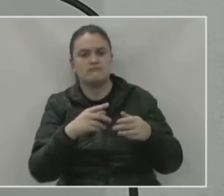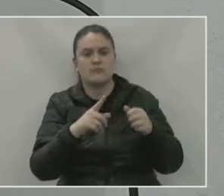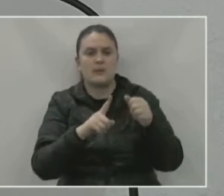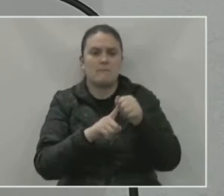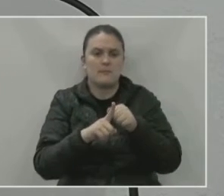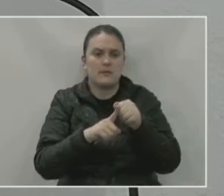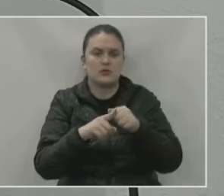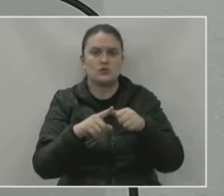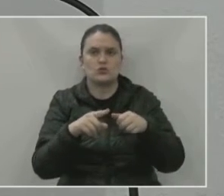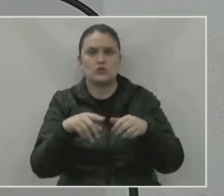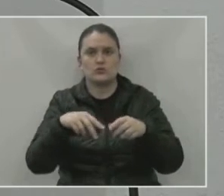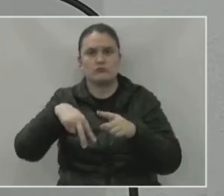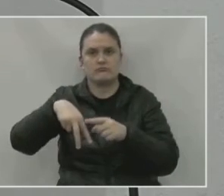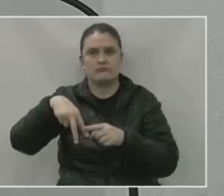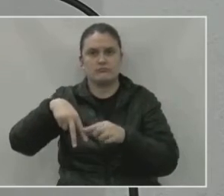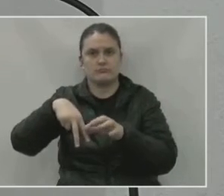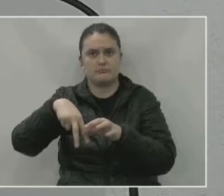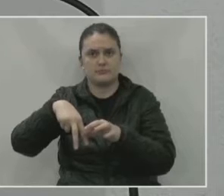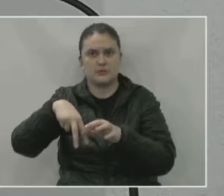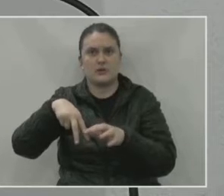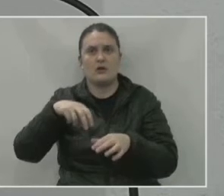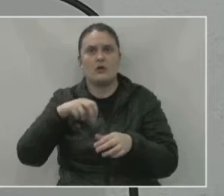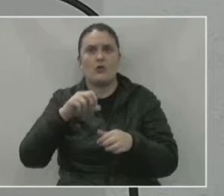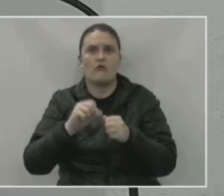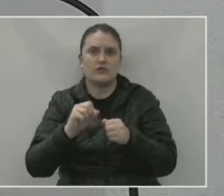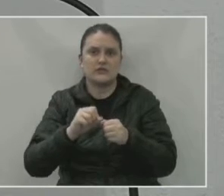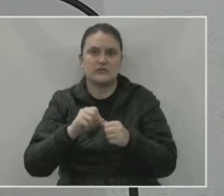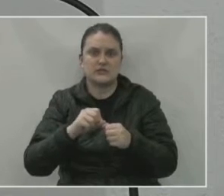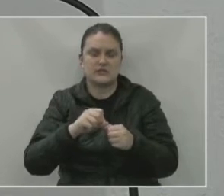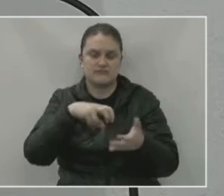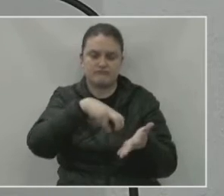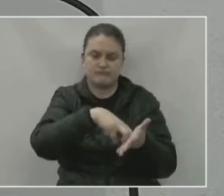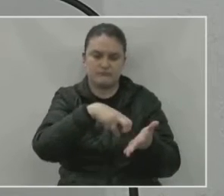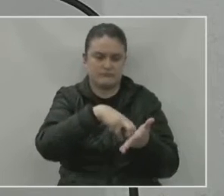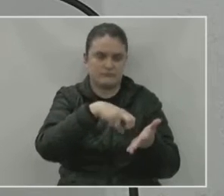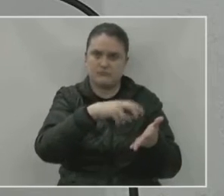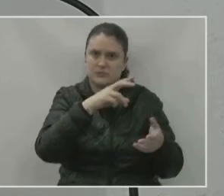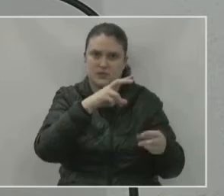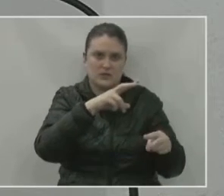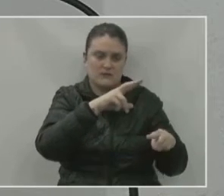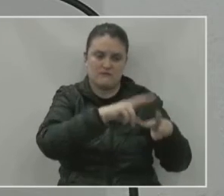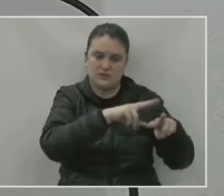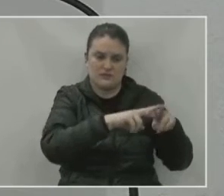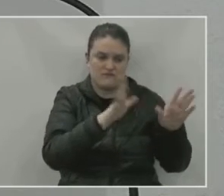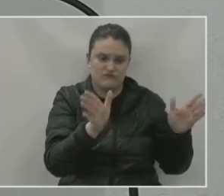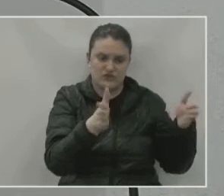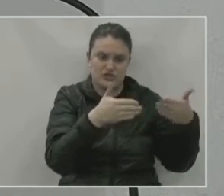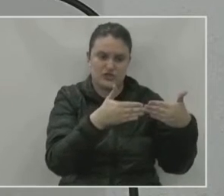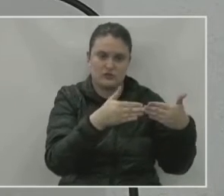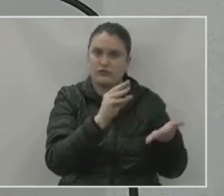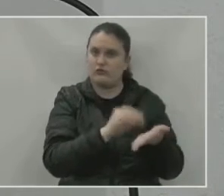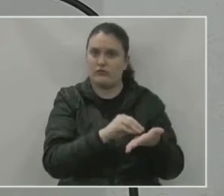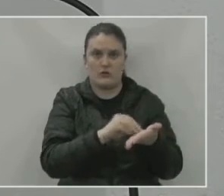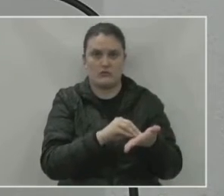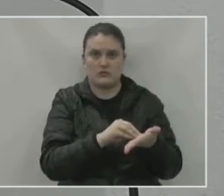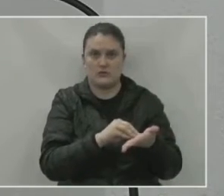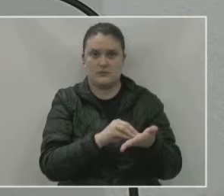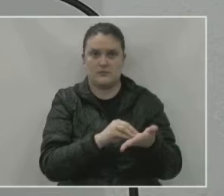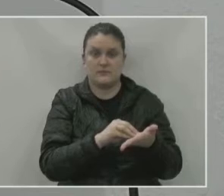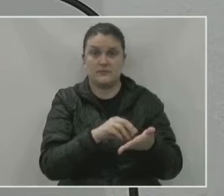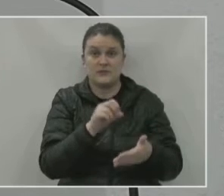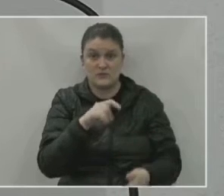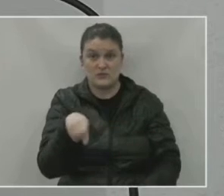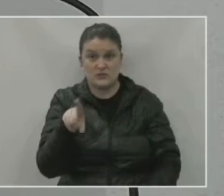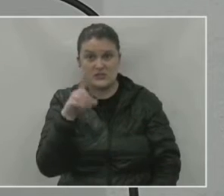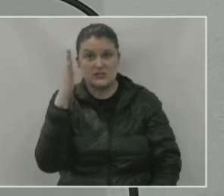menos tornozeleiras eletrônicas e fazendo cumprir a pena em regime fechado. Essa falta nós temos hoje. Para você ter uma